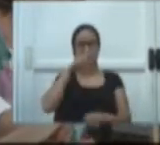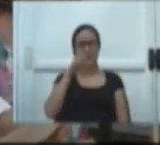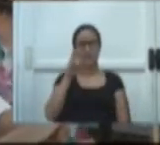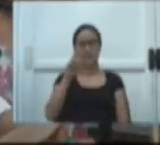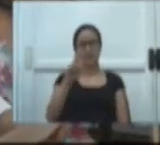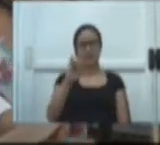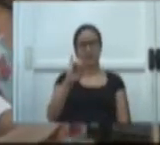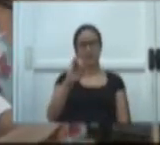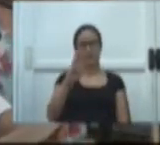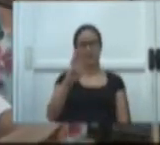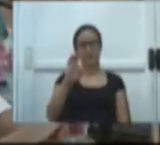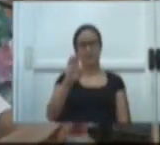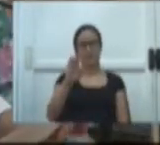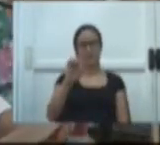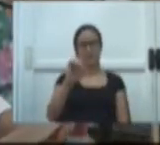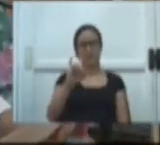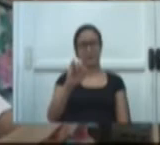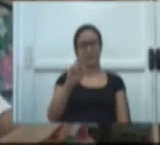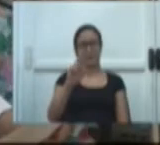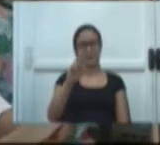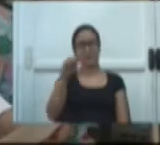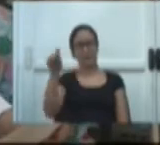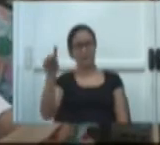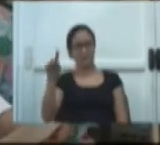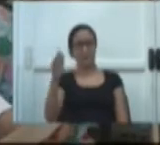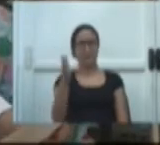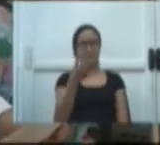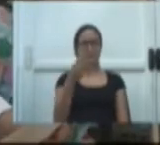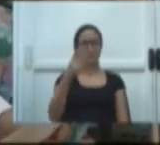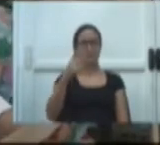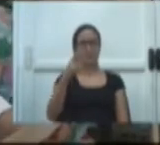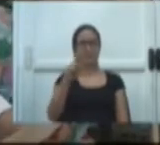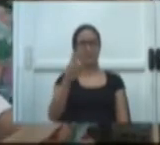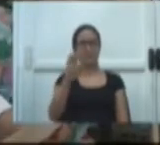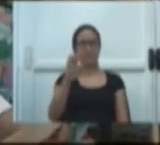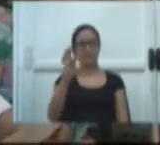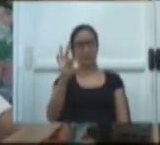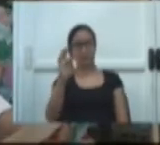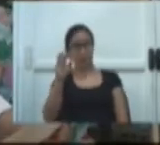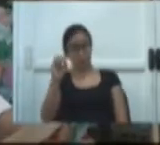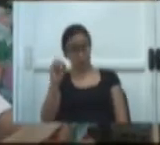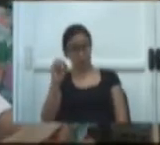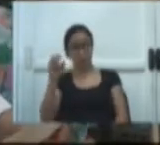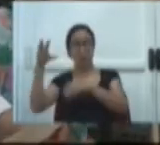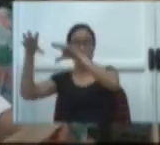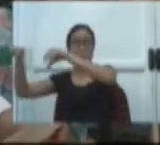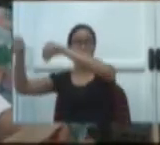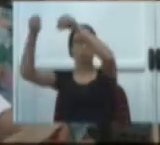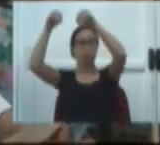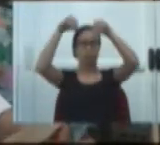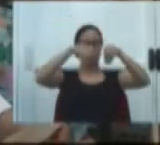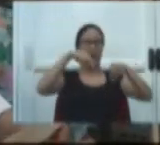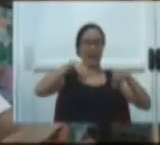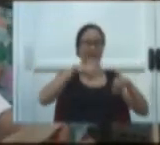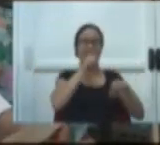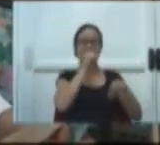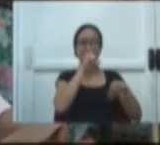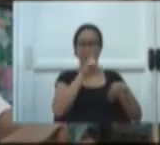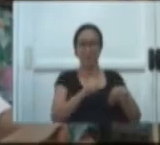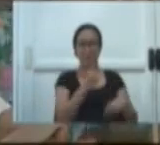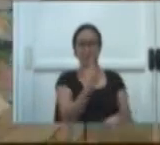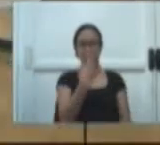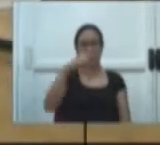de Lima Isaac mudou-se para Limeira em 1982 para completar o curso